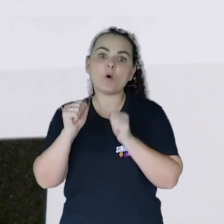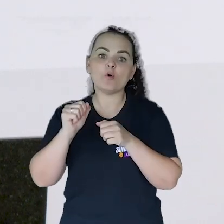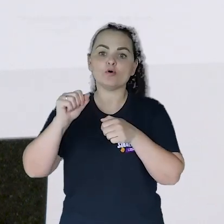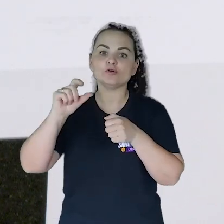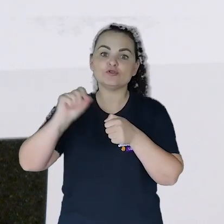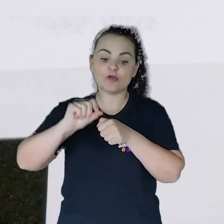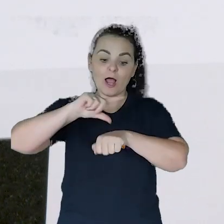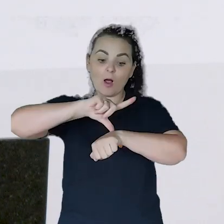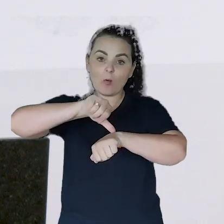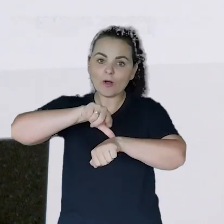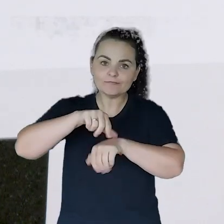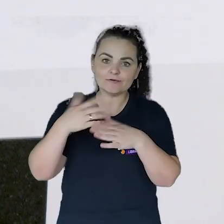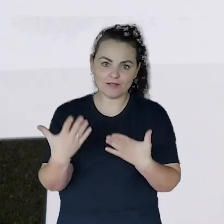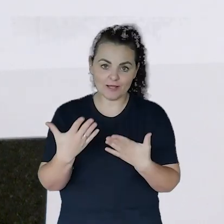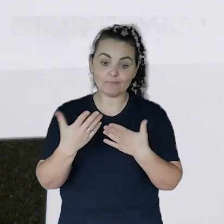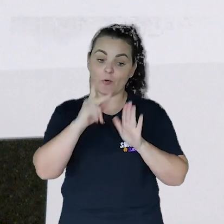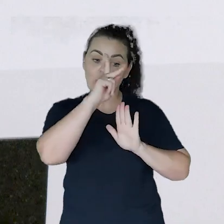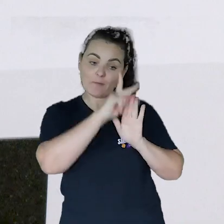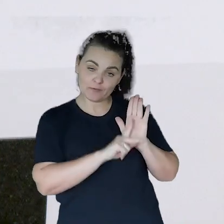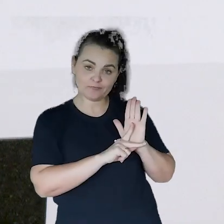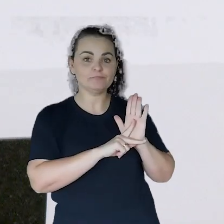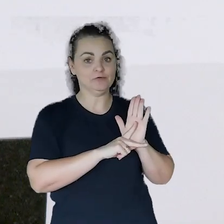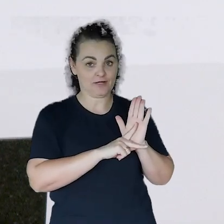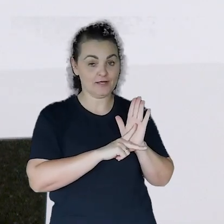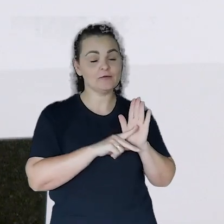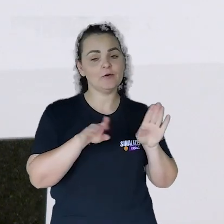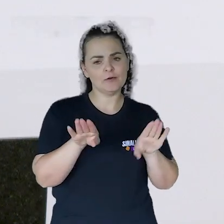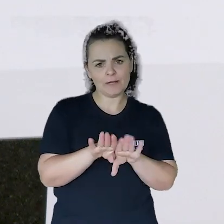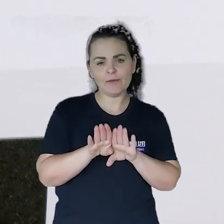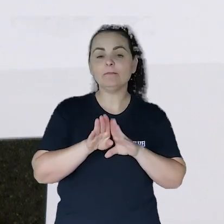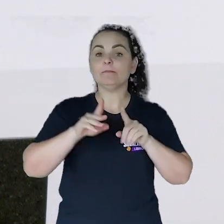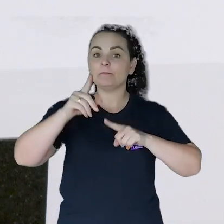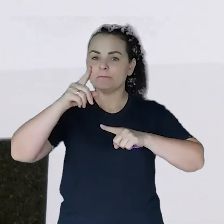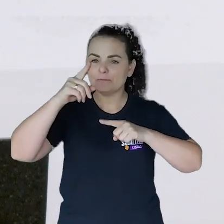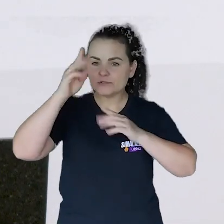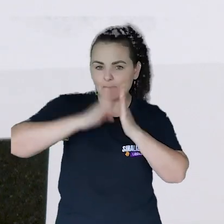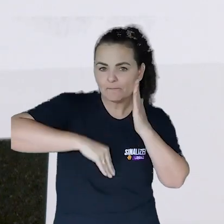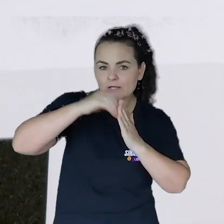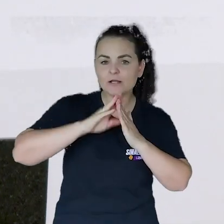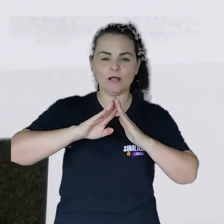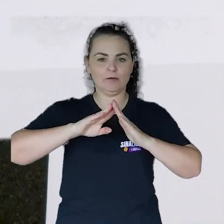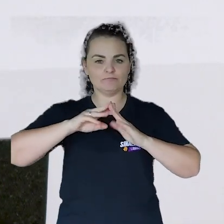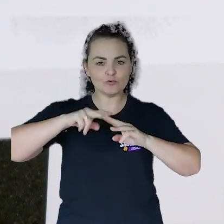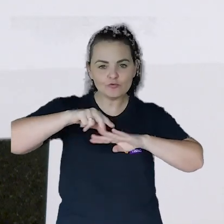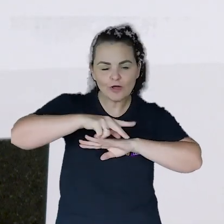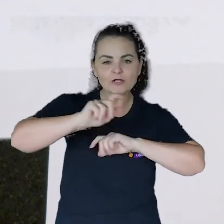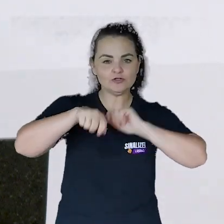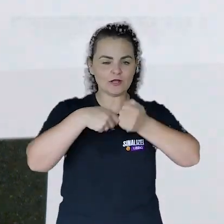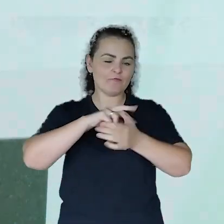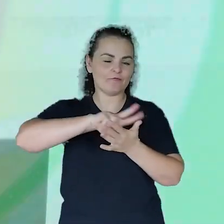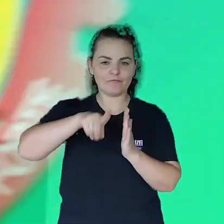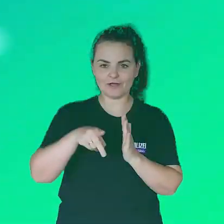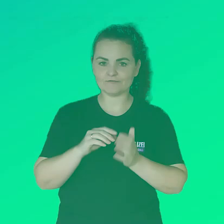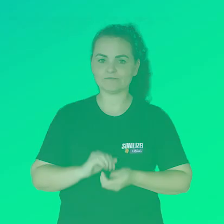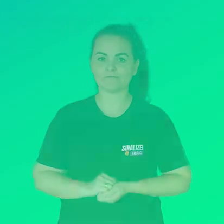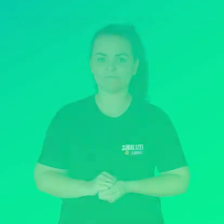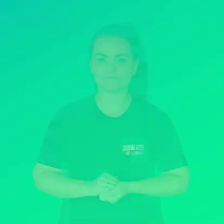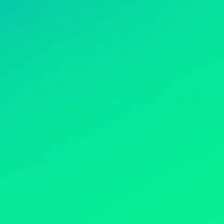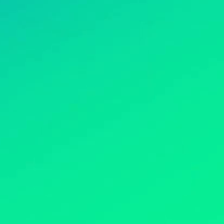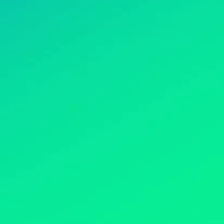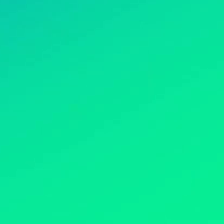bolsão conforme o projeto aprovado incluindo pintura de faixas e instalação de sinalização entre outros